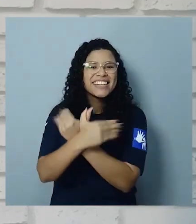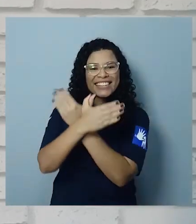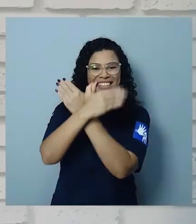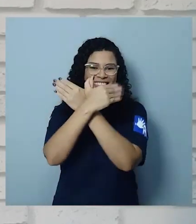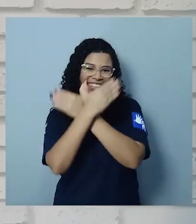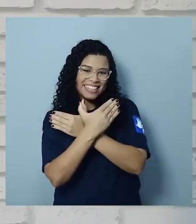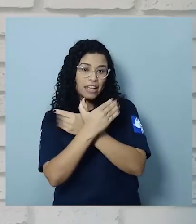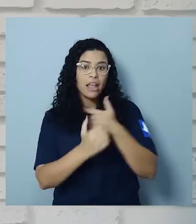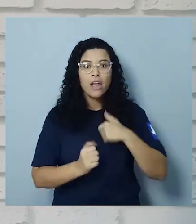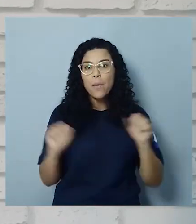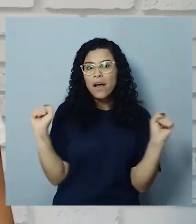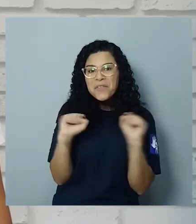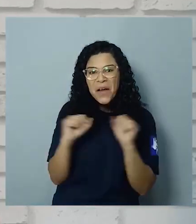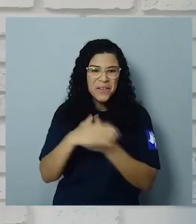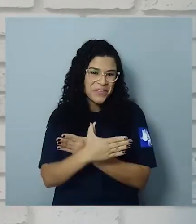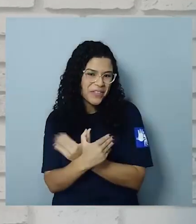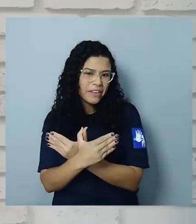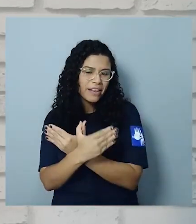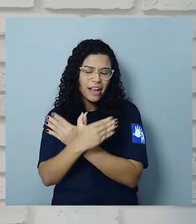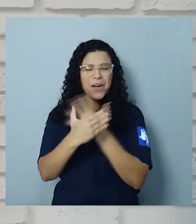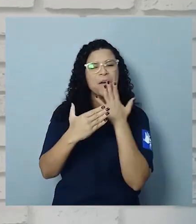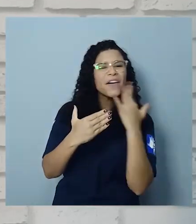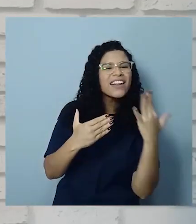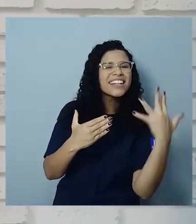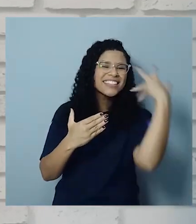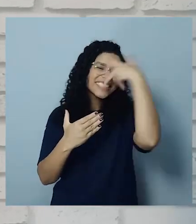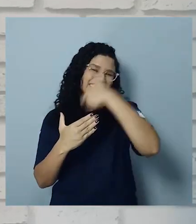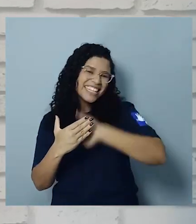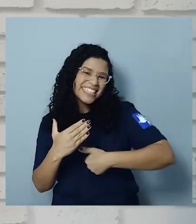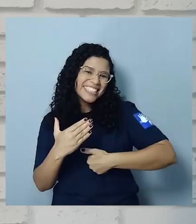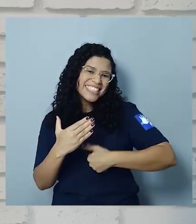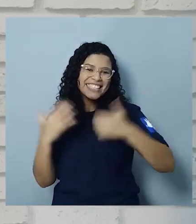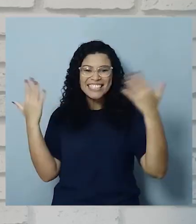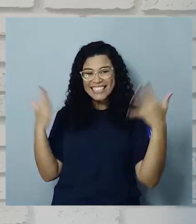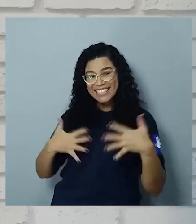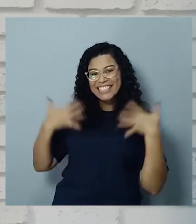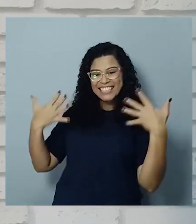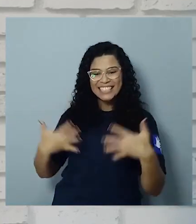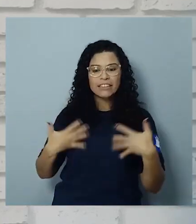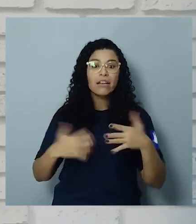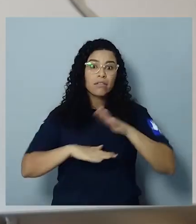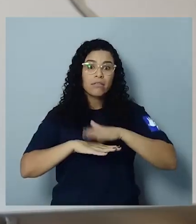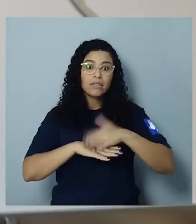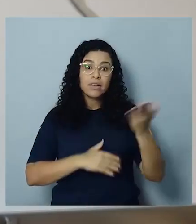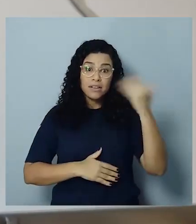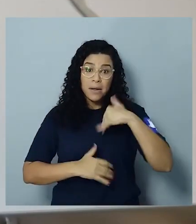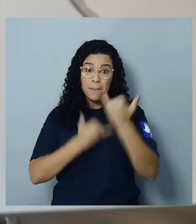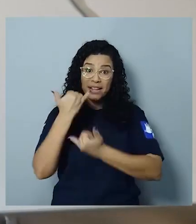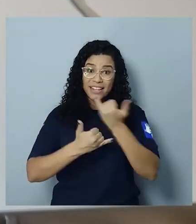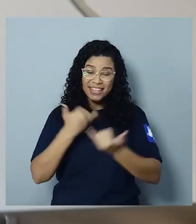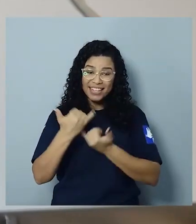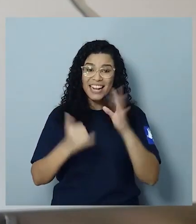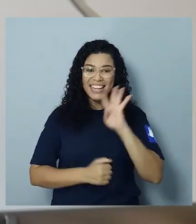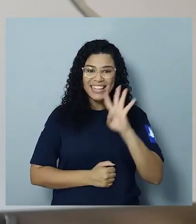e a borboleta Ai eu adoro borboletas elas são coloridas bonitas alegres Vamos